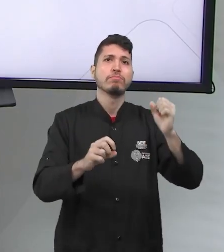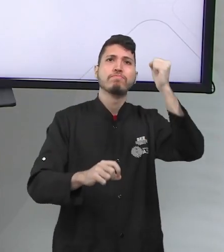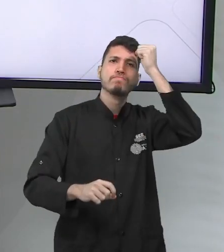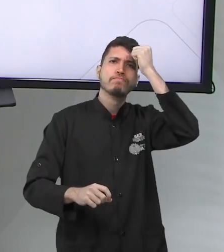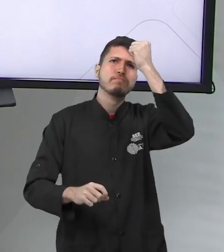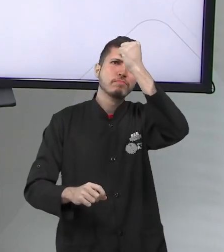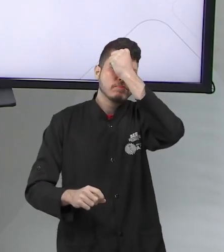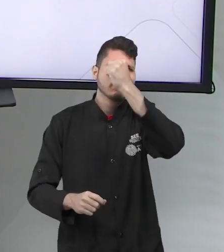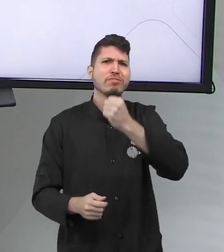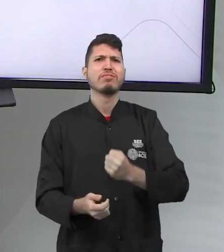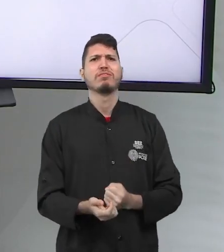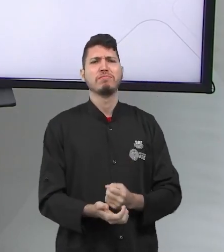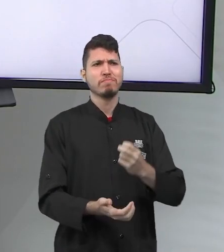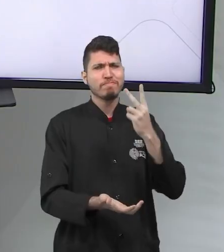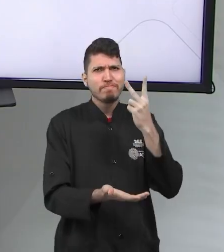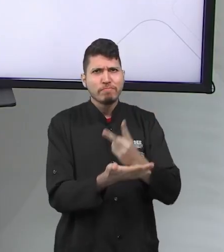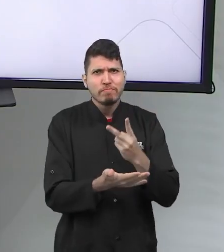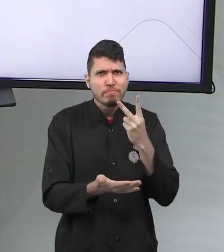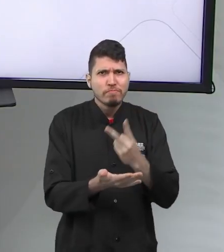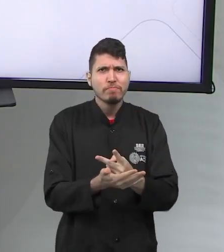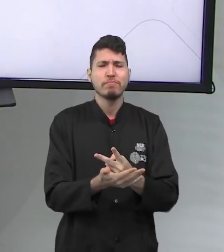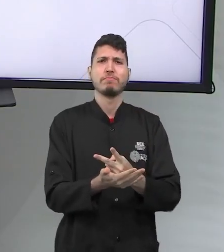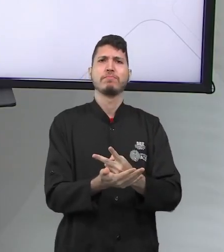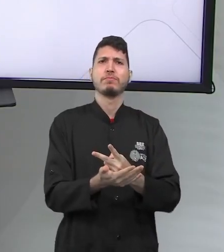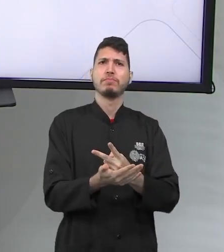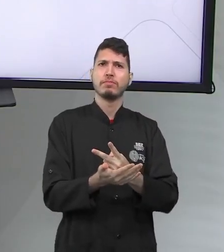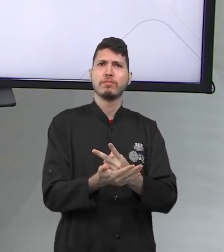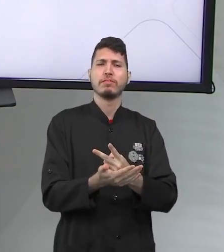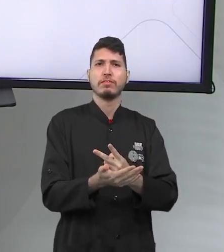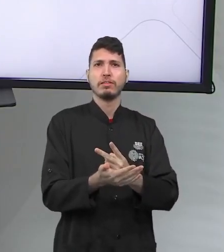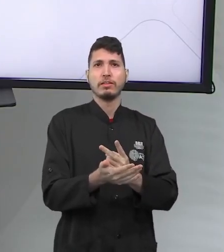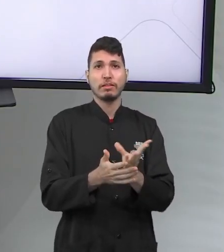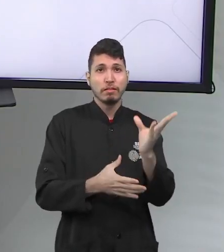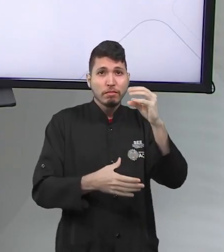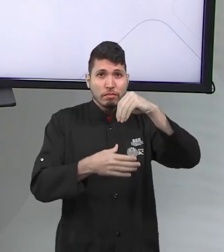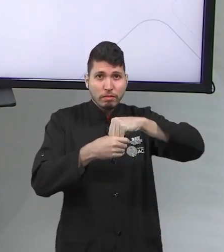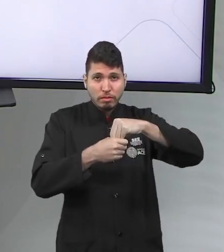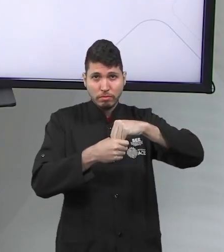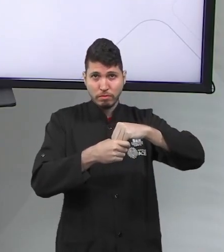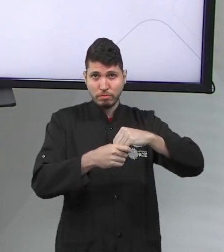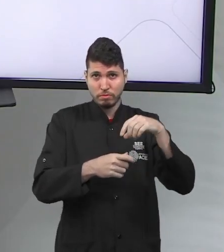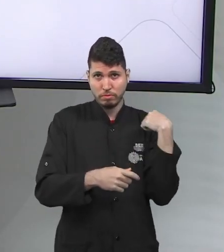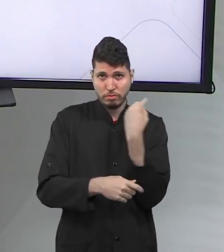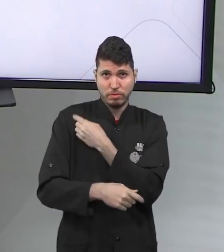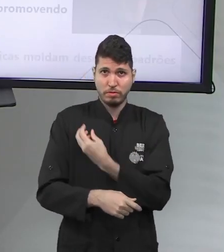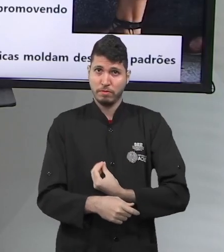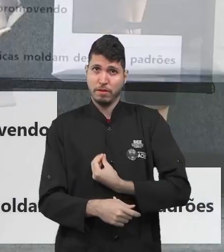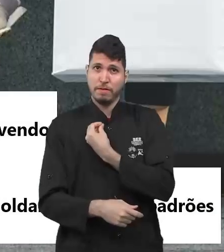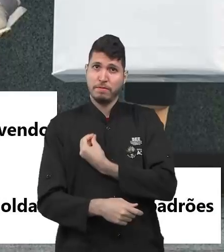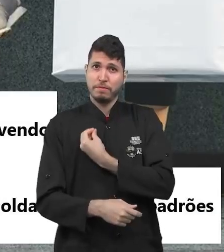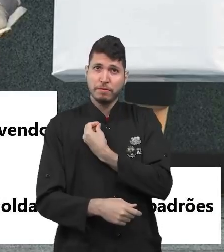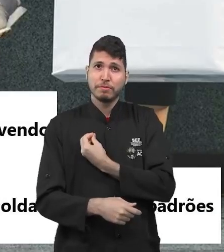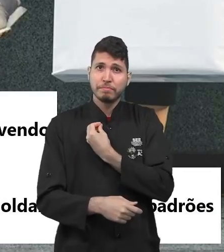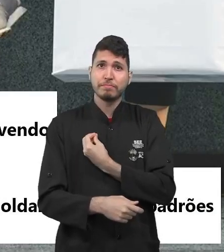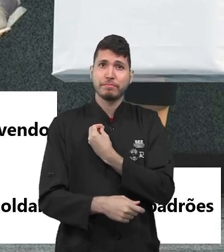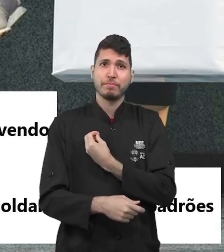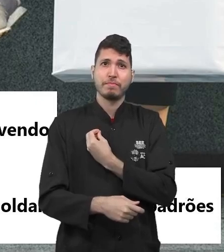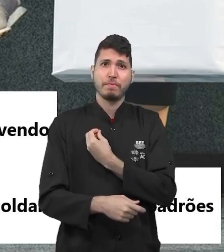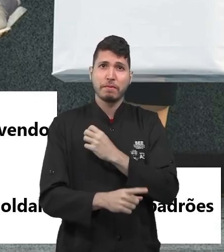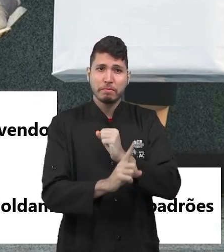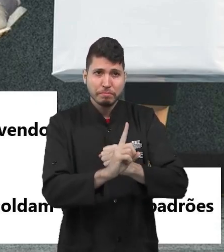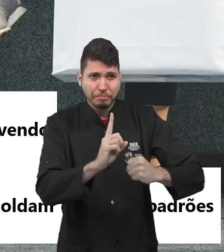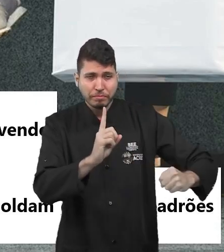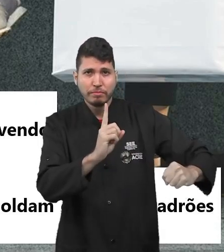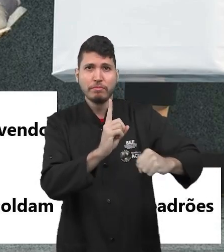bastante pertinente com a nossa atualidade. Vamos começar visualizando uma imagem que contém